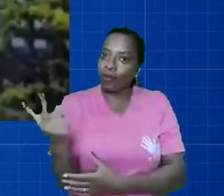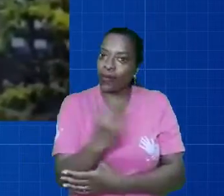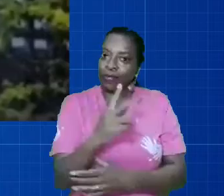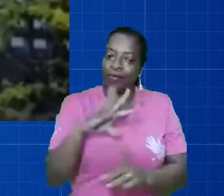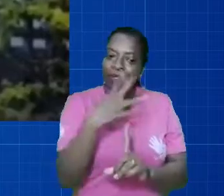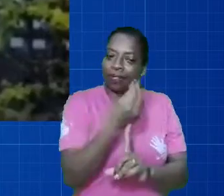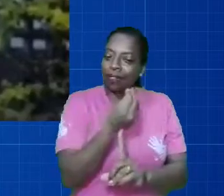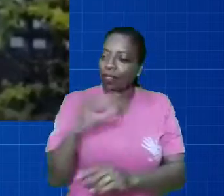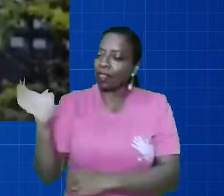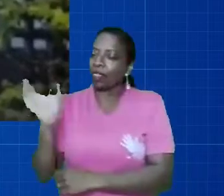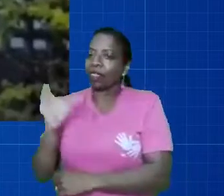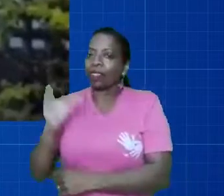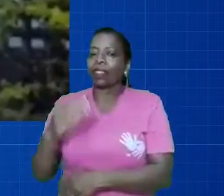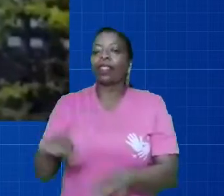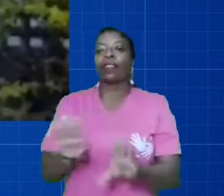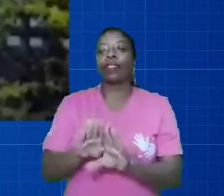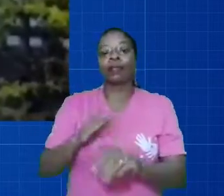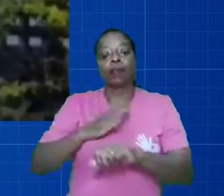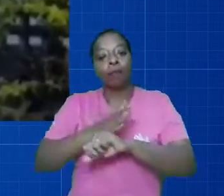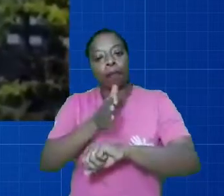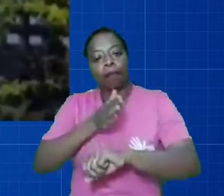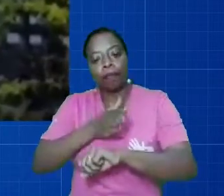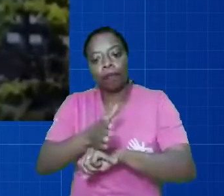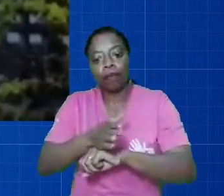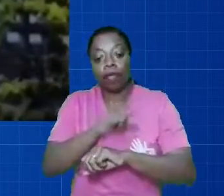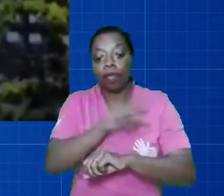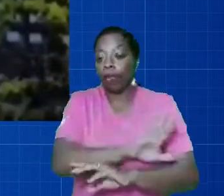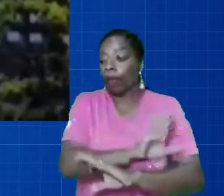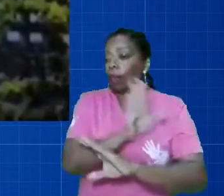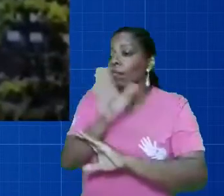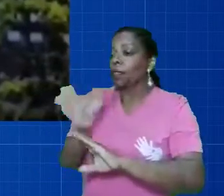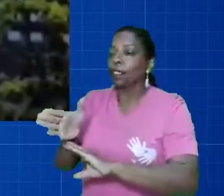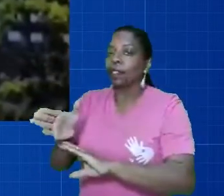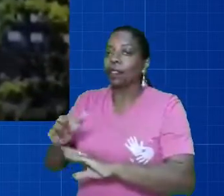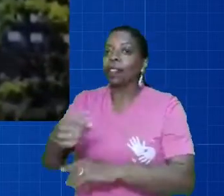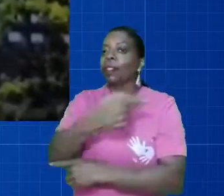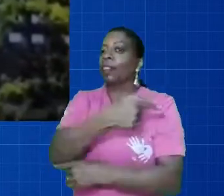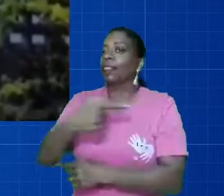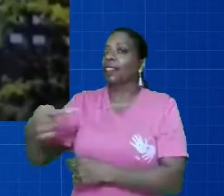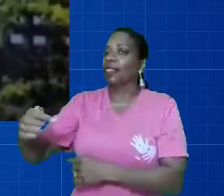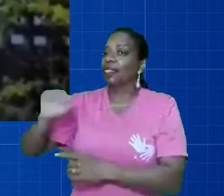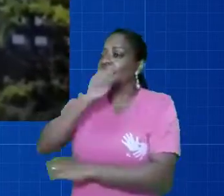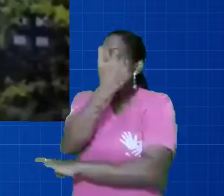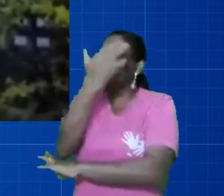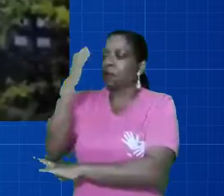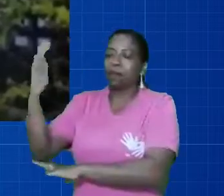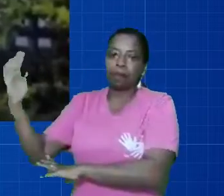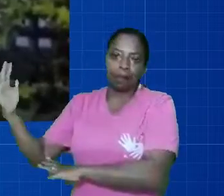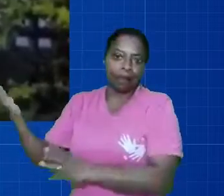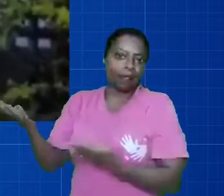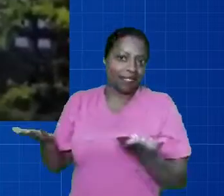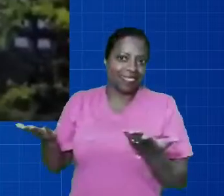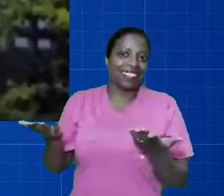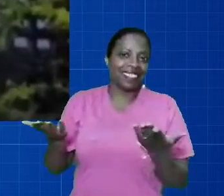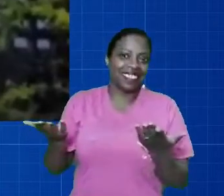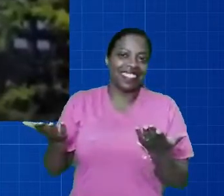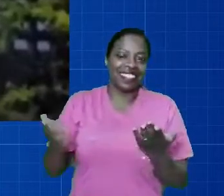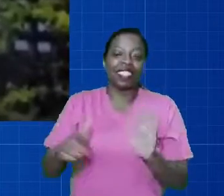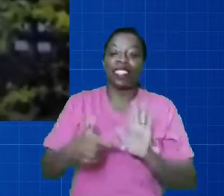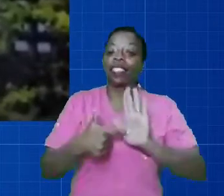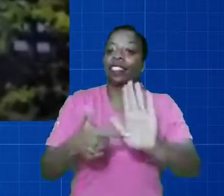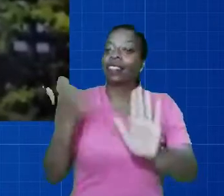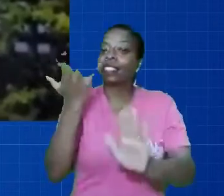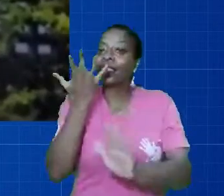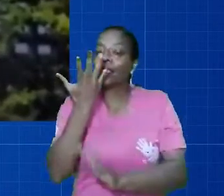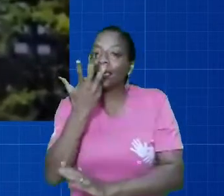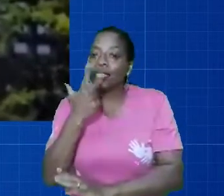a participação, então, pela primeira vez, dos professores da Oficina de Arte na Semana do Meio Ambiente. E conseguimos, então, através disso, trazer para as